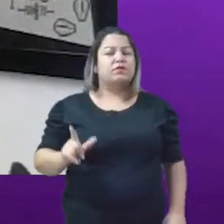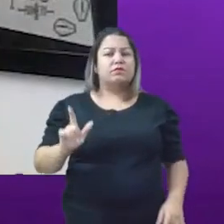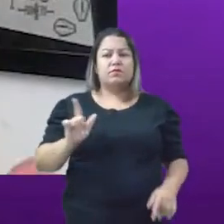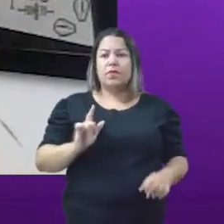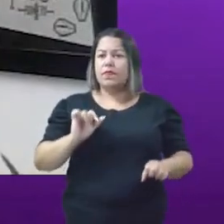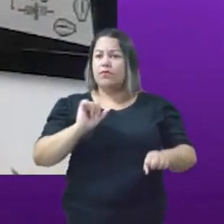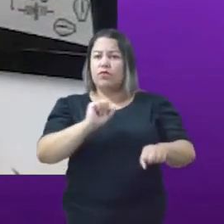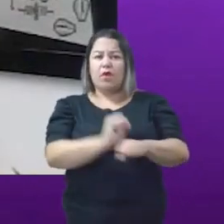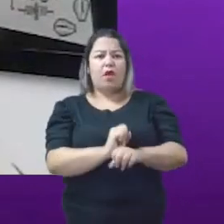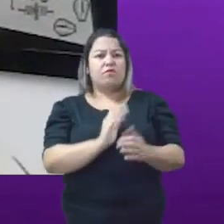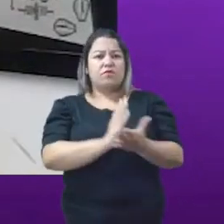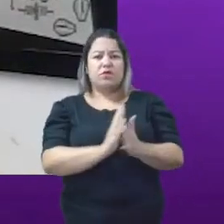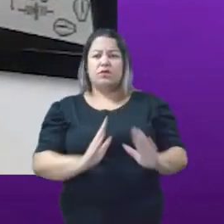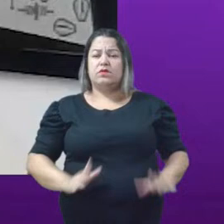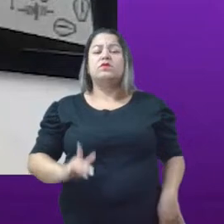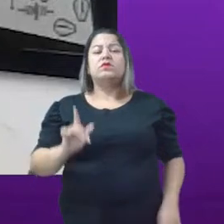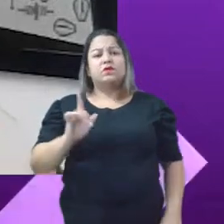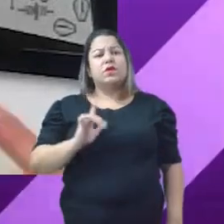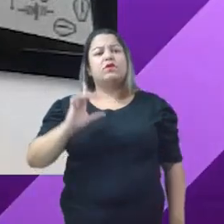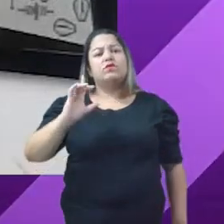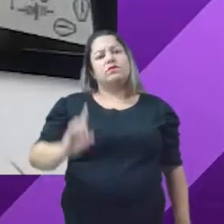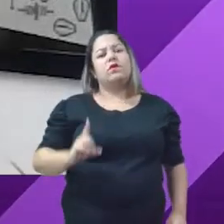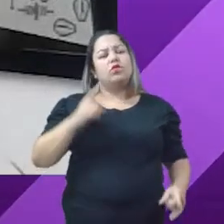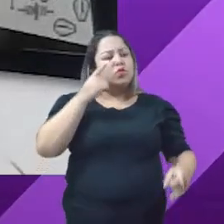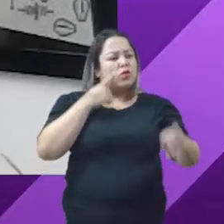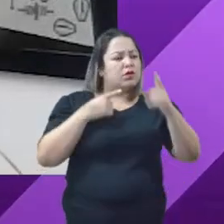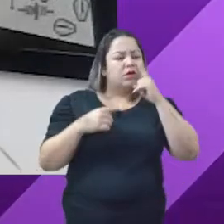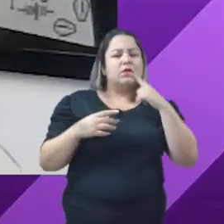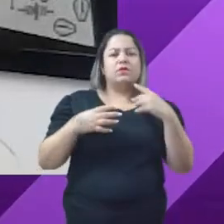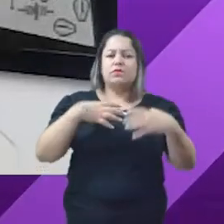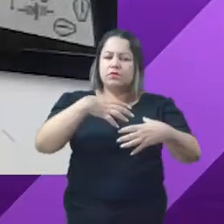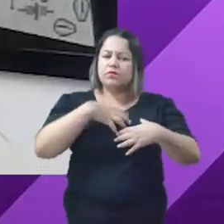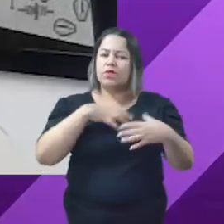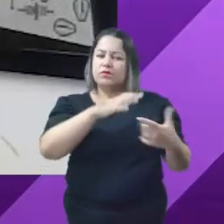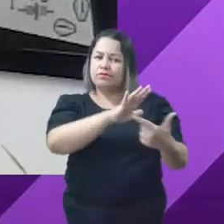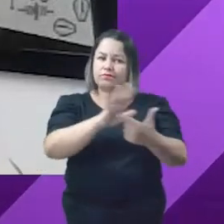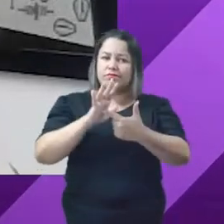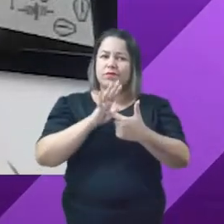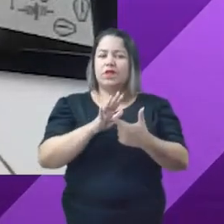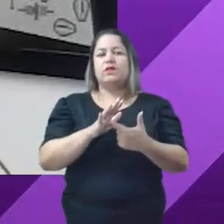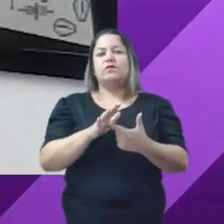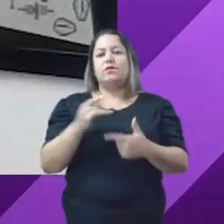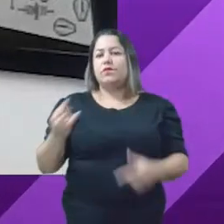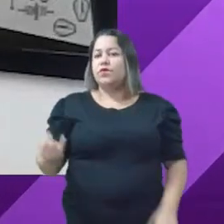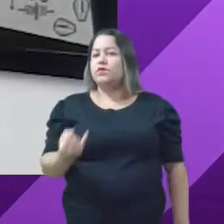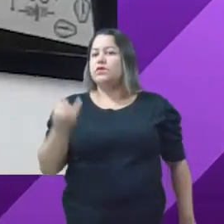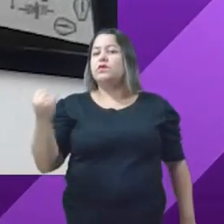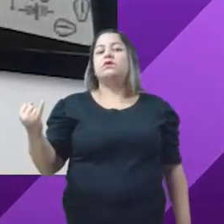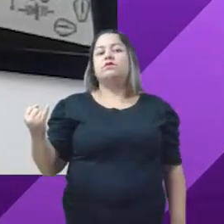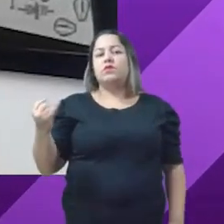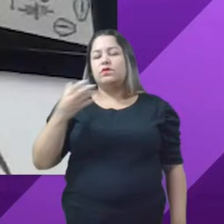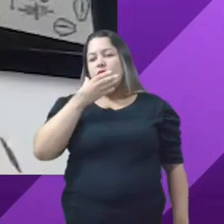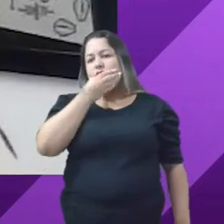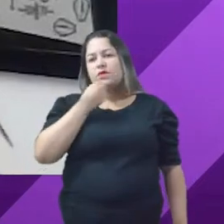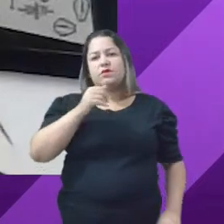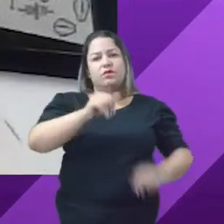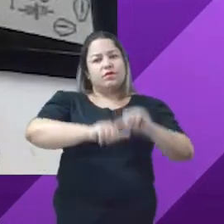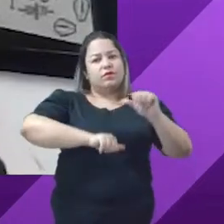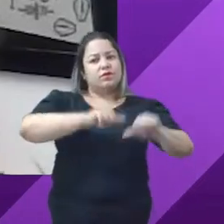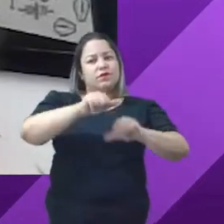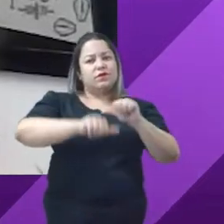e os meninos têm o direito a chorar, e os meninos têm o direito a demonstrar os seus sentimentos. Isso é super importante para a gente fazer com que esses homens não se